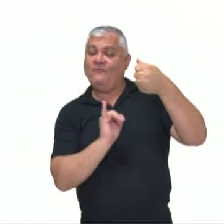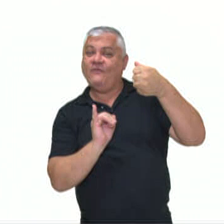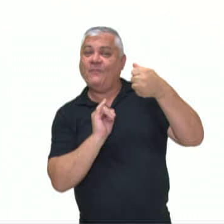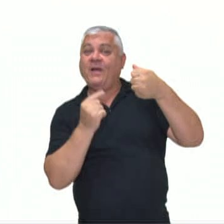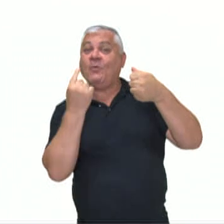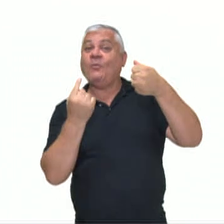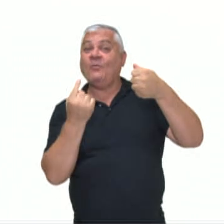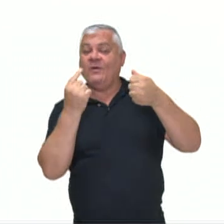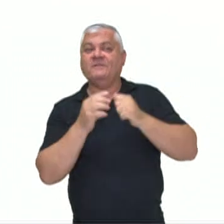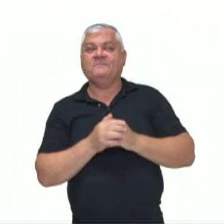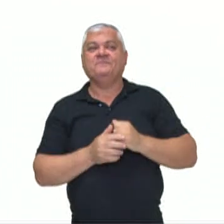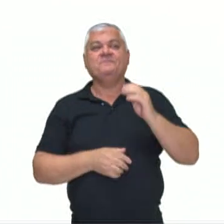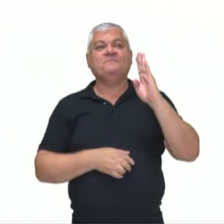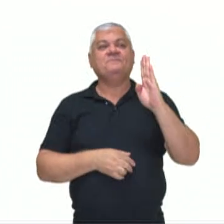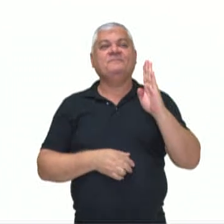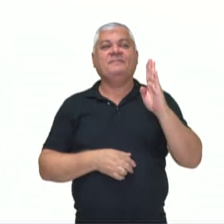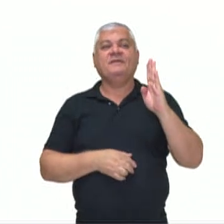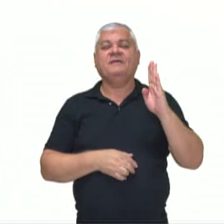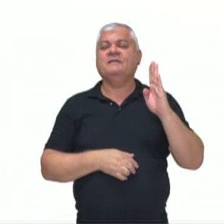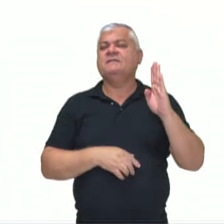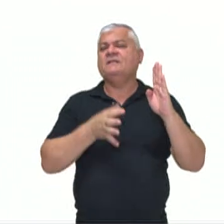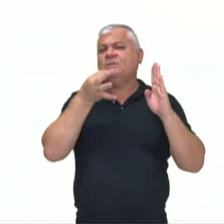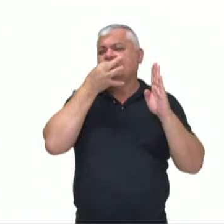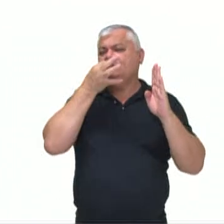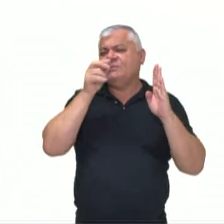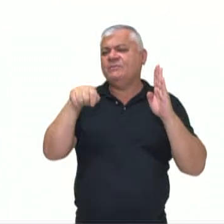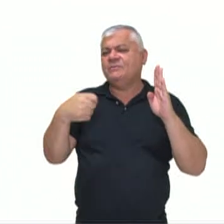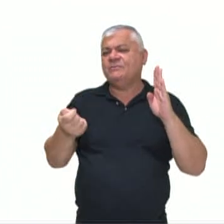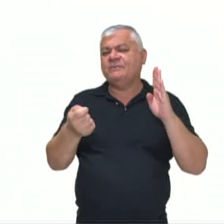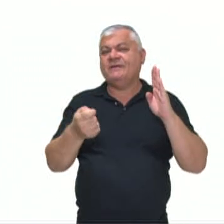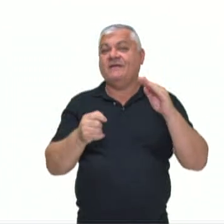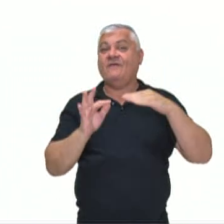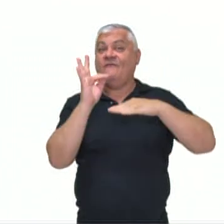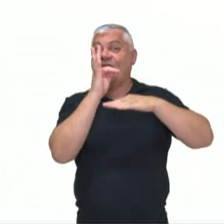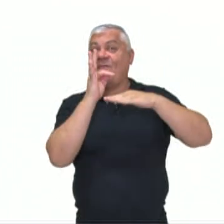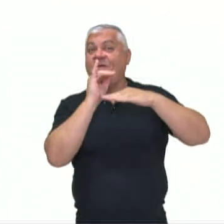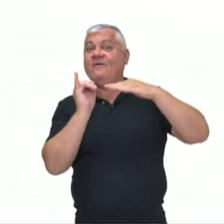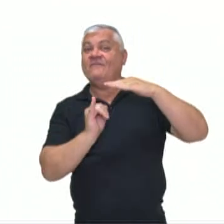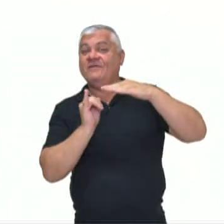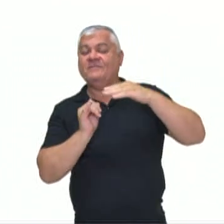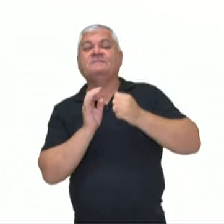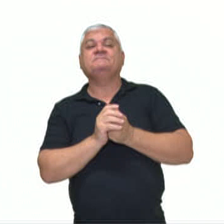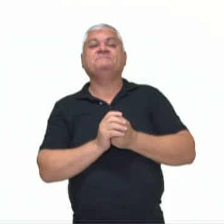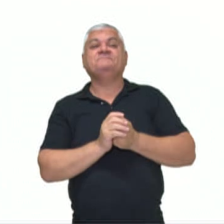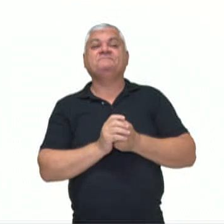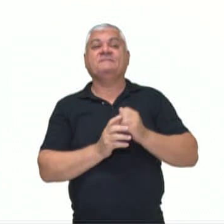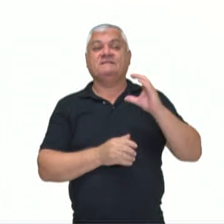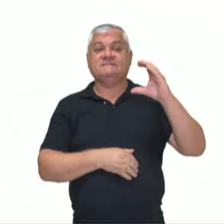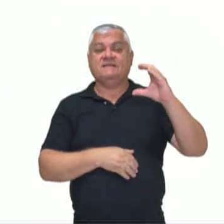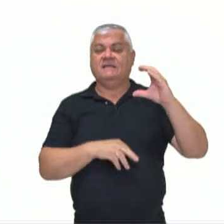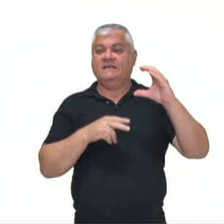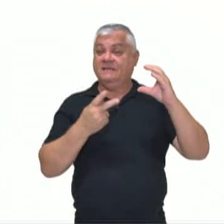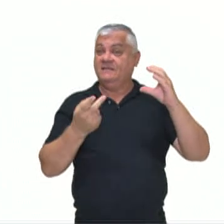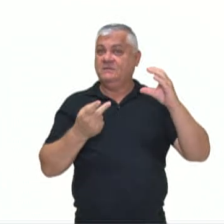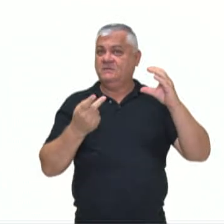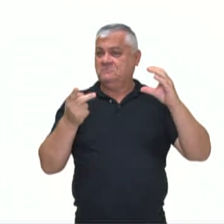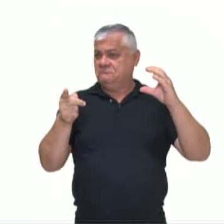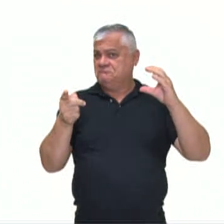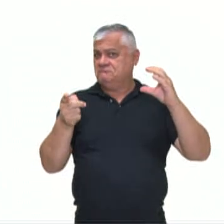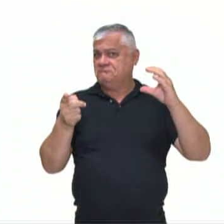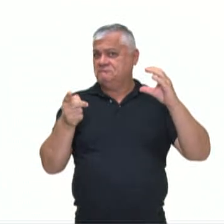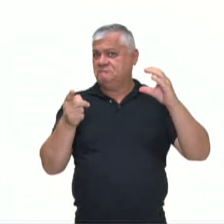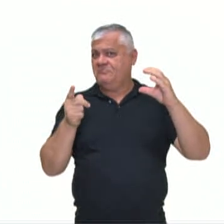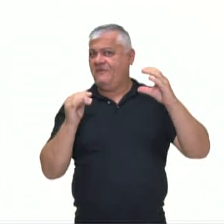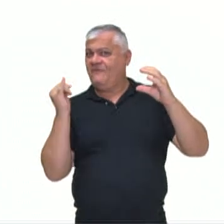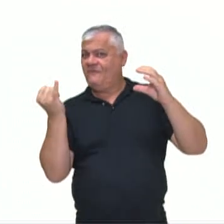B. ¿Cuál es tu apellido? Letra C. Su hermana estudia alemán. Señor Vázquez, ¿tú